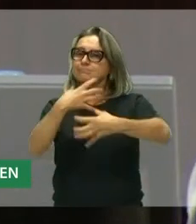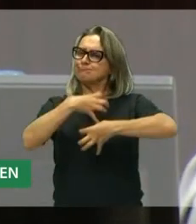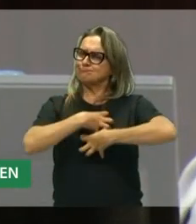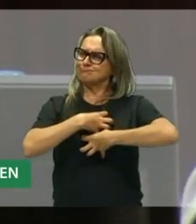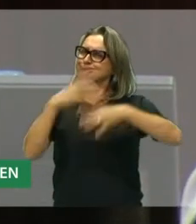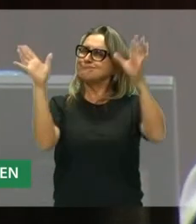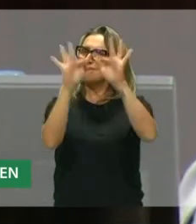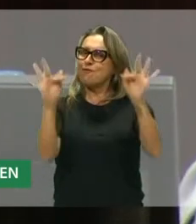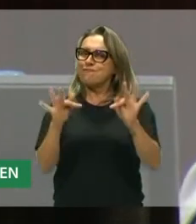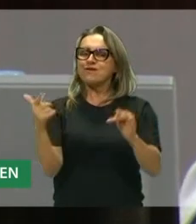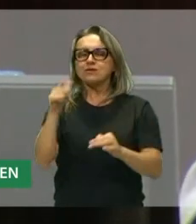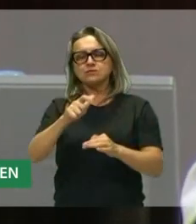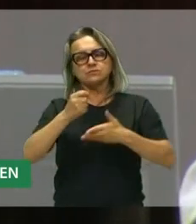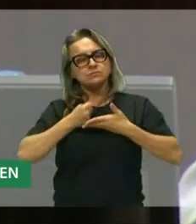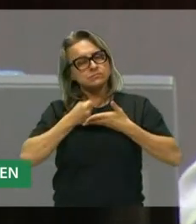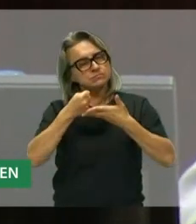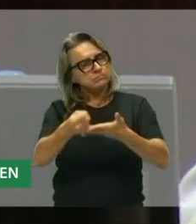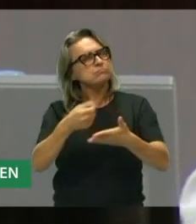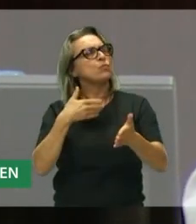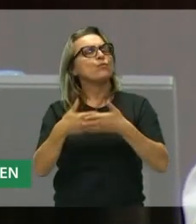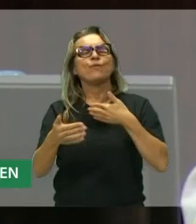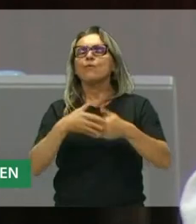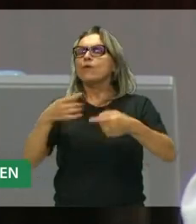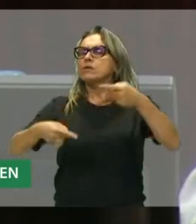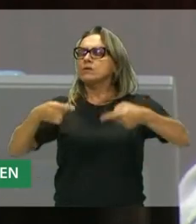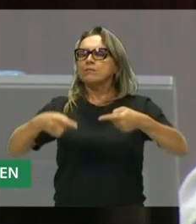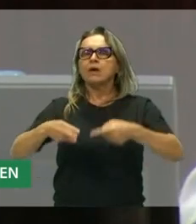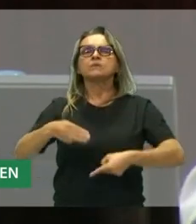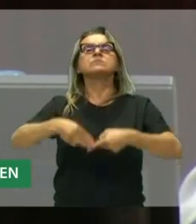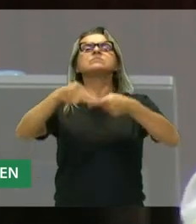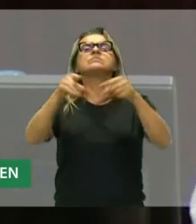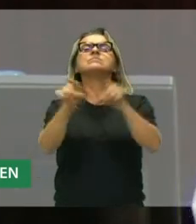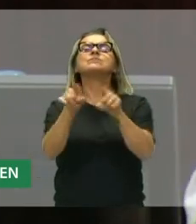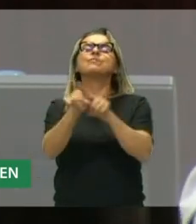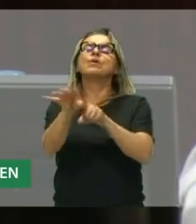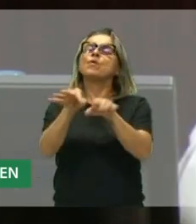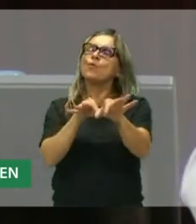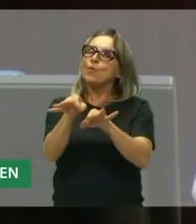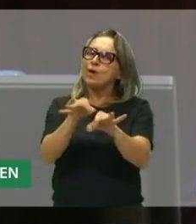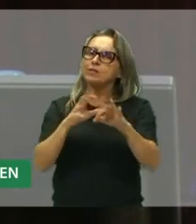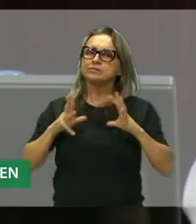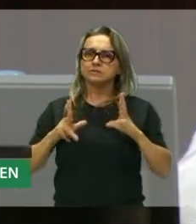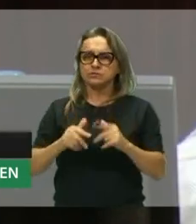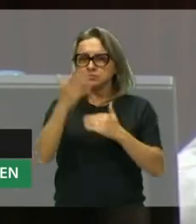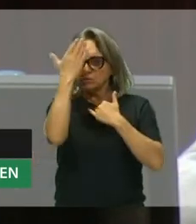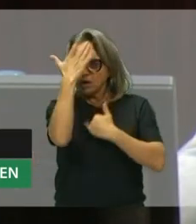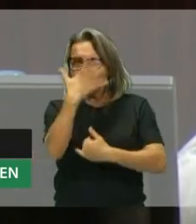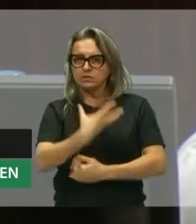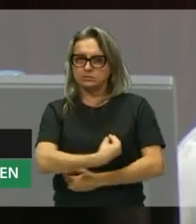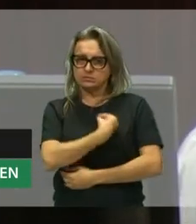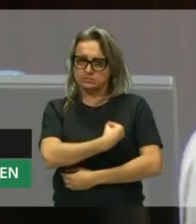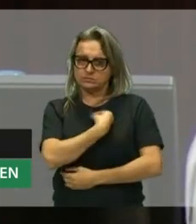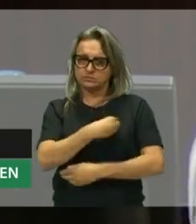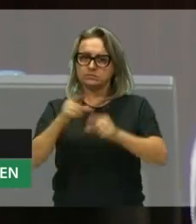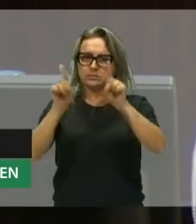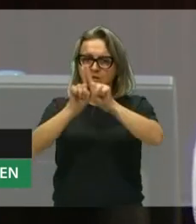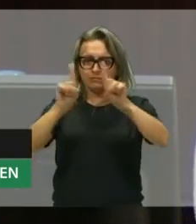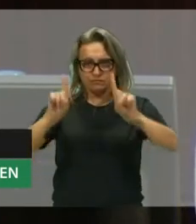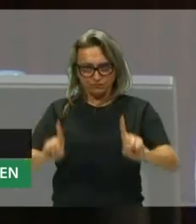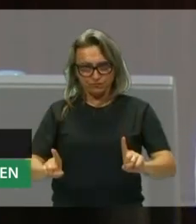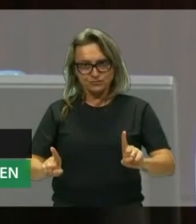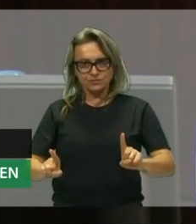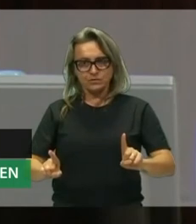feliz em contribuir com qualquer debate nos municípios e estreitar as relações. Agradeço pessoalmente aos servidores aqui da